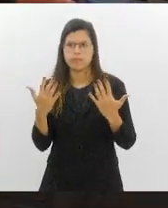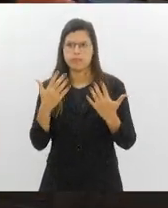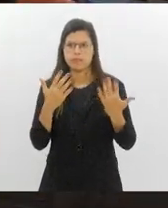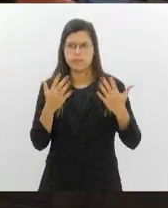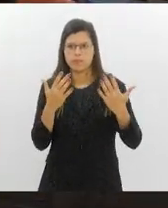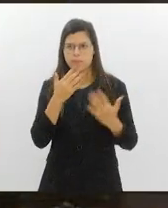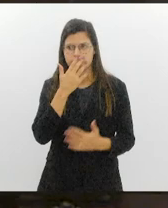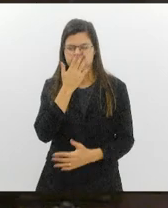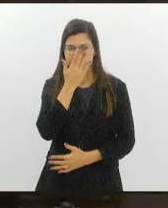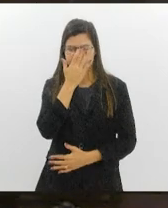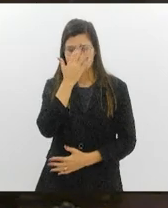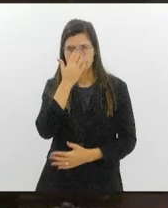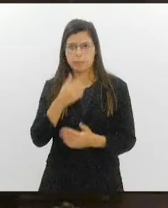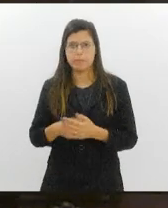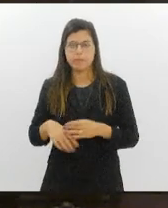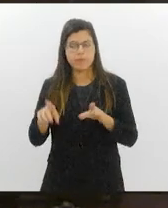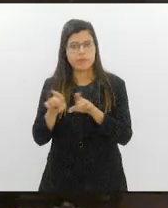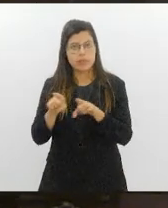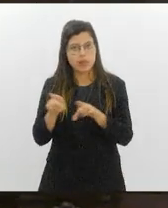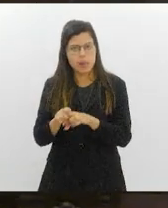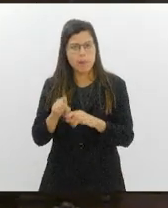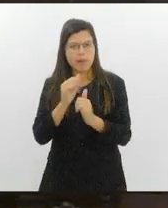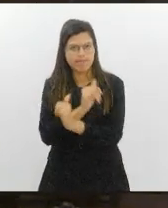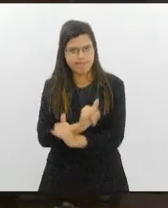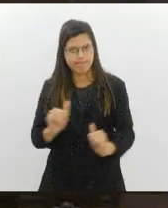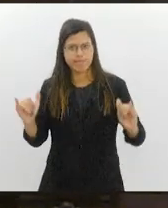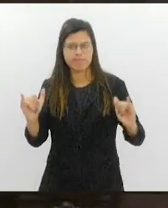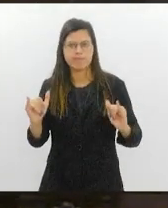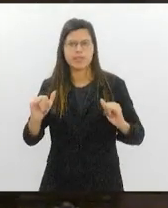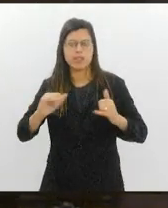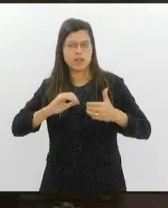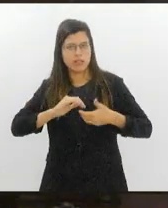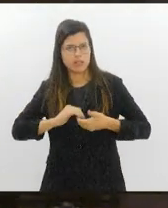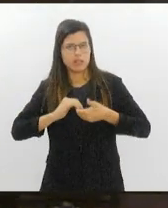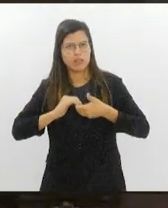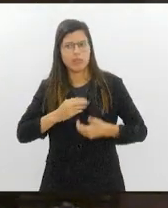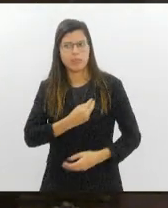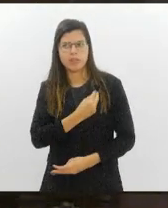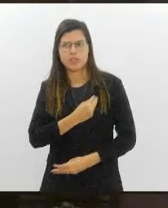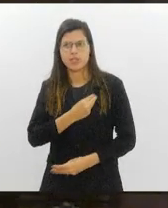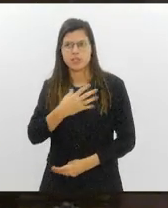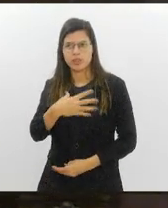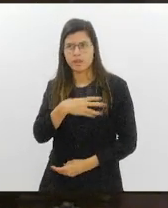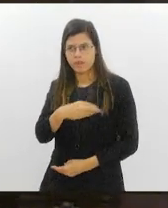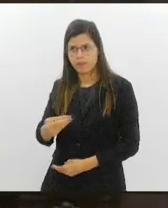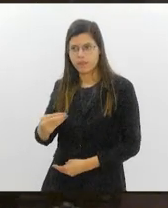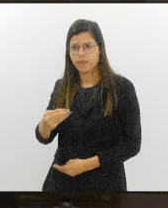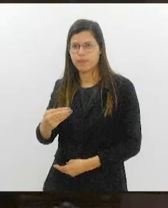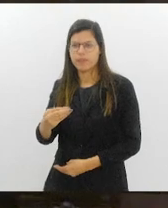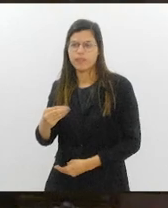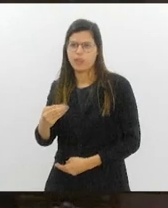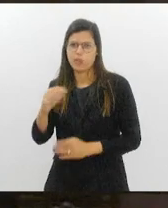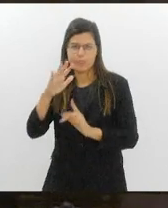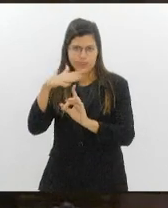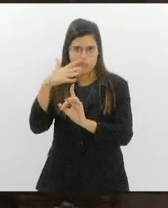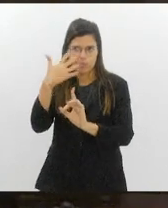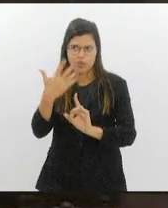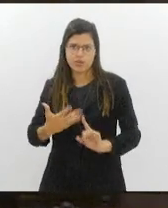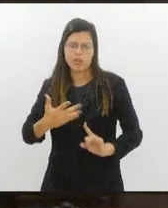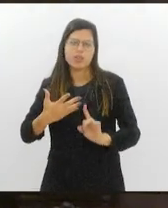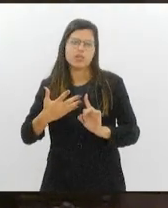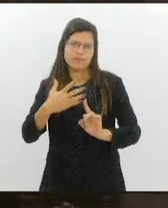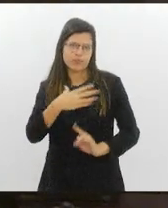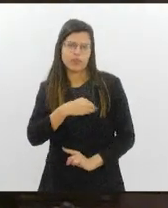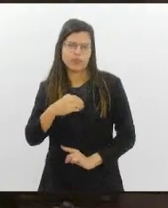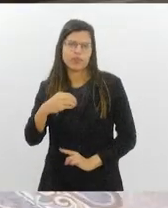E também anunciar e saudar a presença do filho da homenageada, do filho da Deborah Cooke,